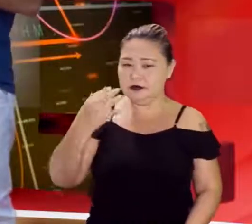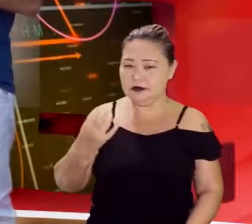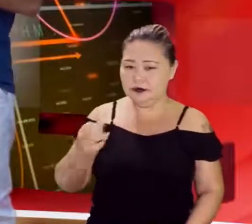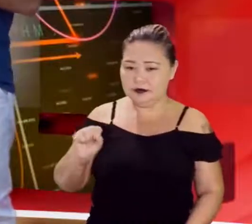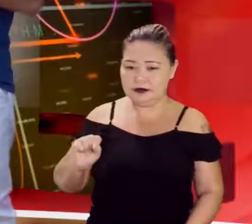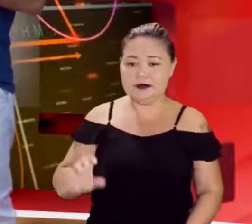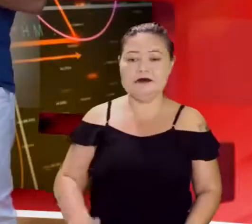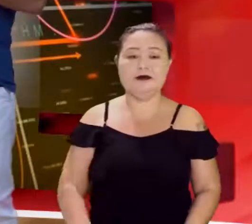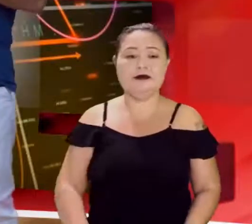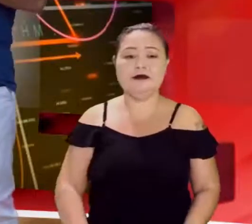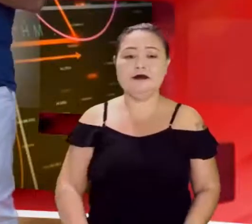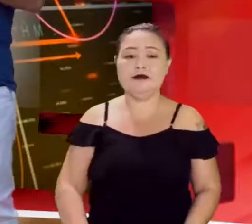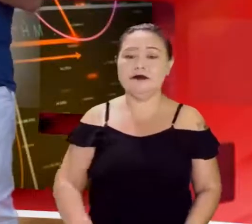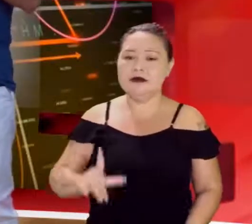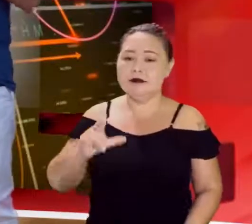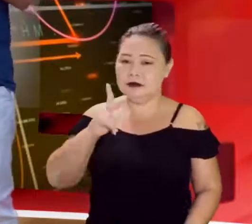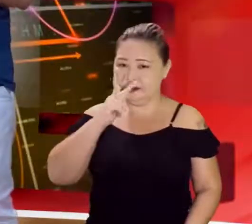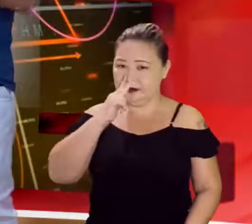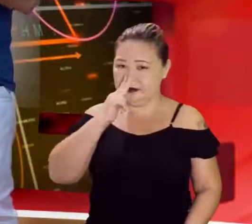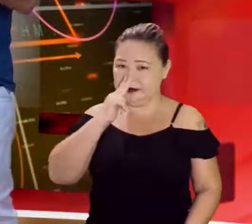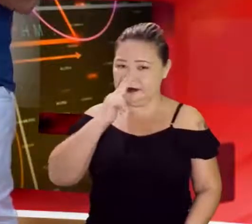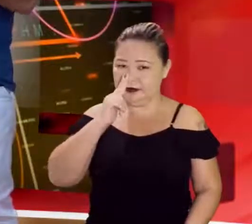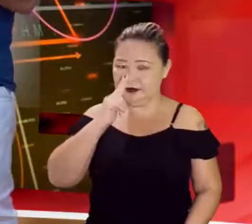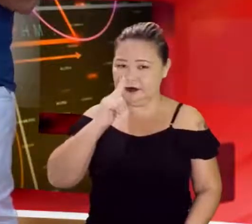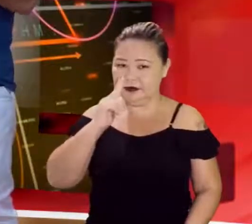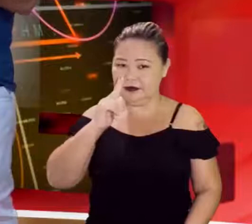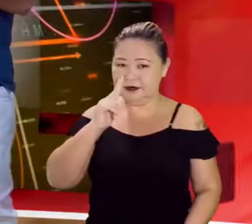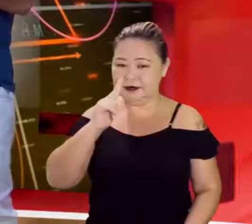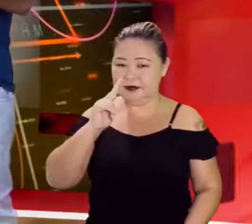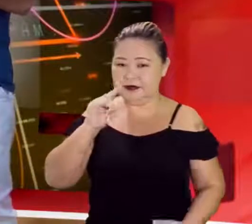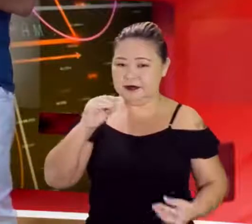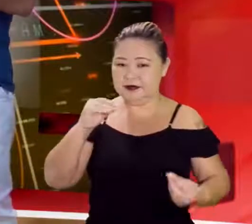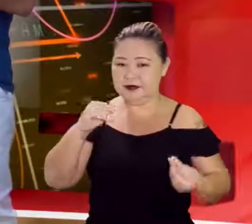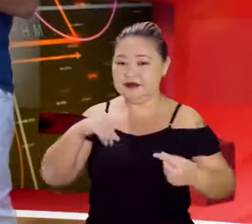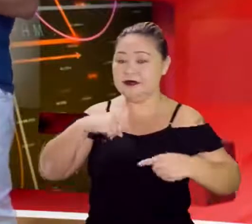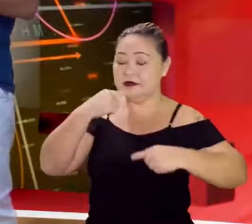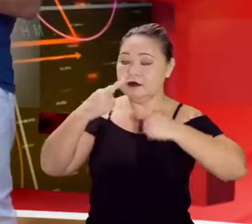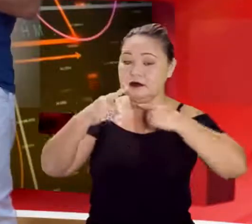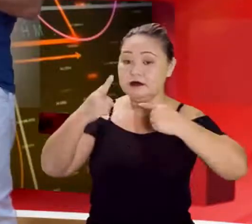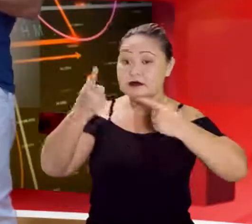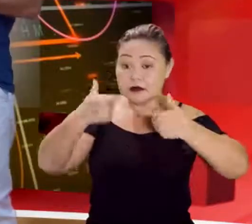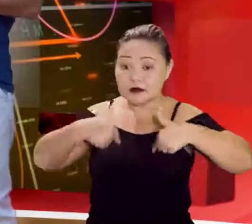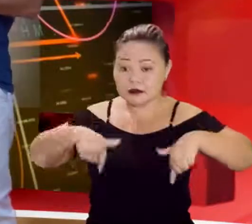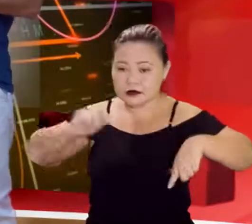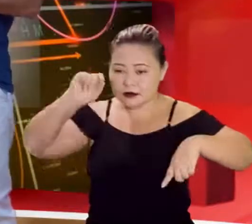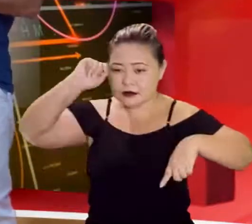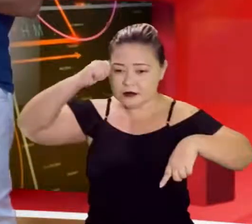dúvida. A camisa nas costas é tudo preta?